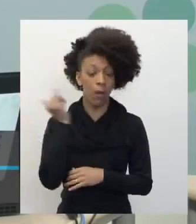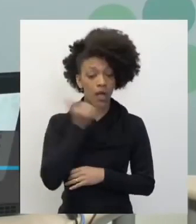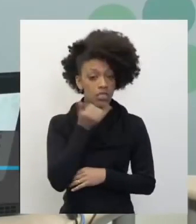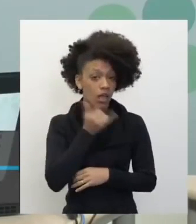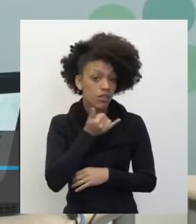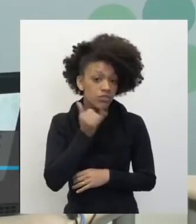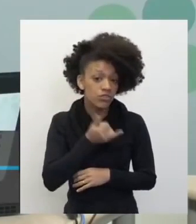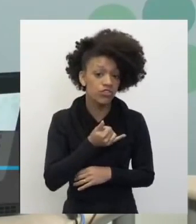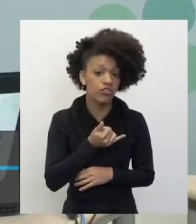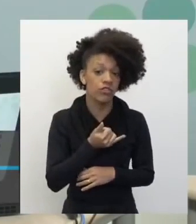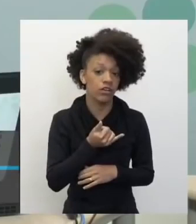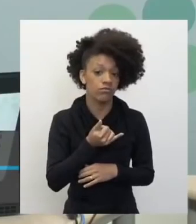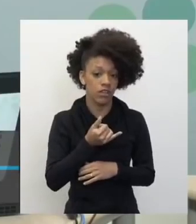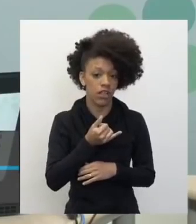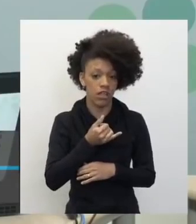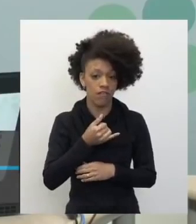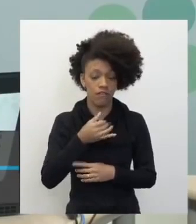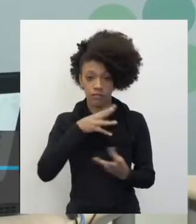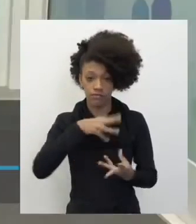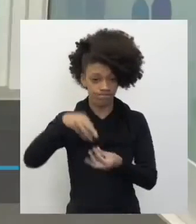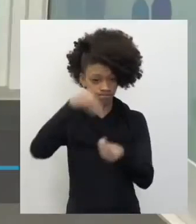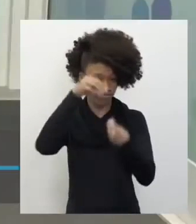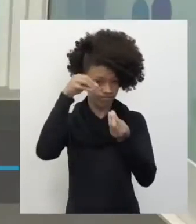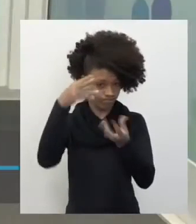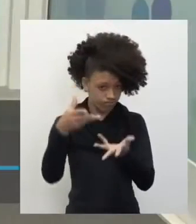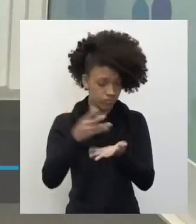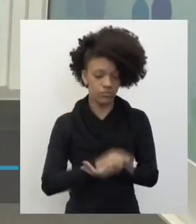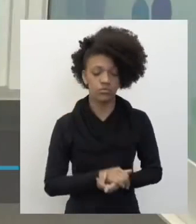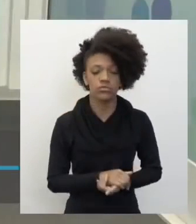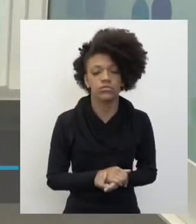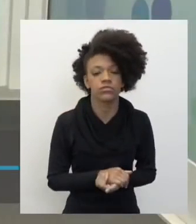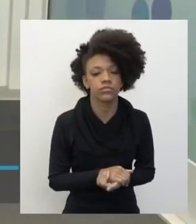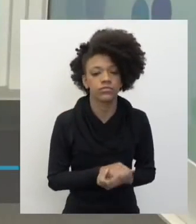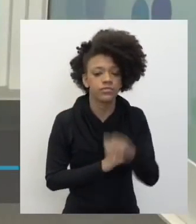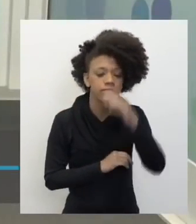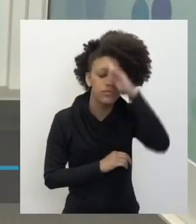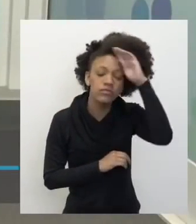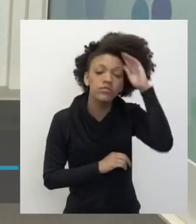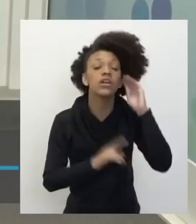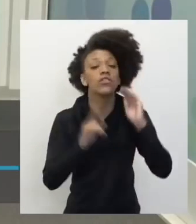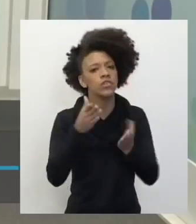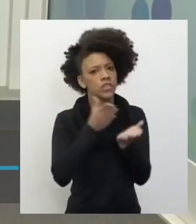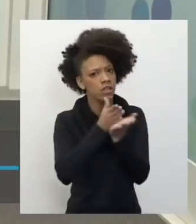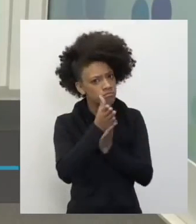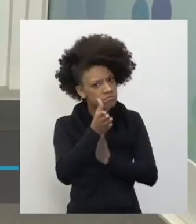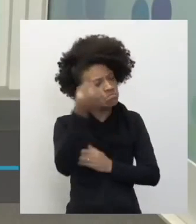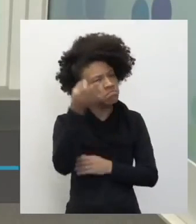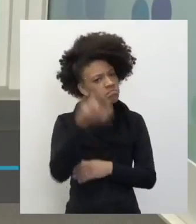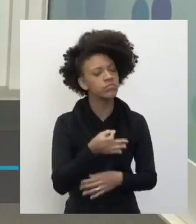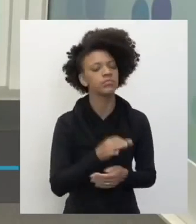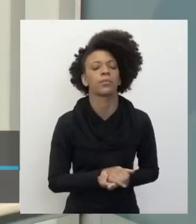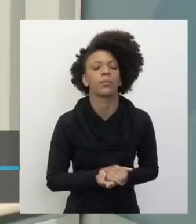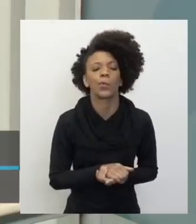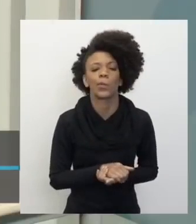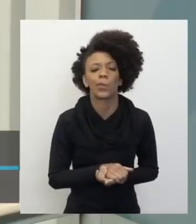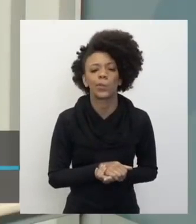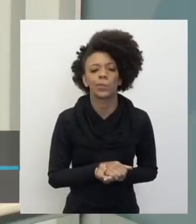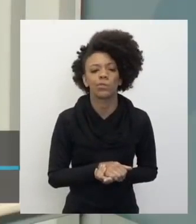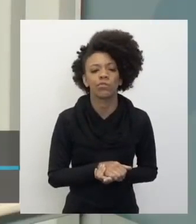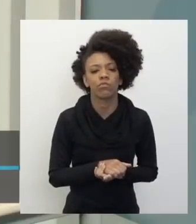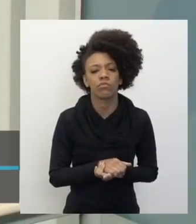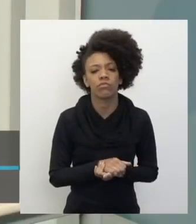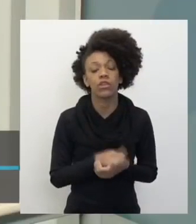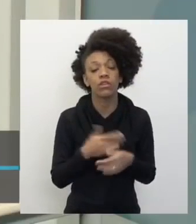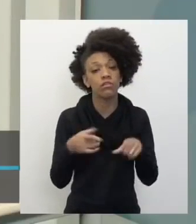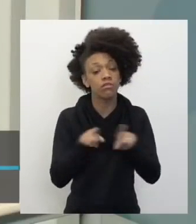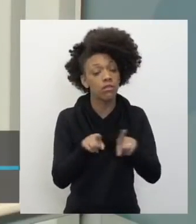narrativa fantástica, como a gente viu. Sim. Muito bem. Então, ó, vocês estão no caminho certo aí, né? De falar um